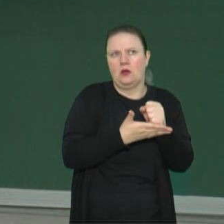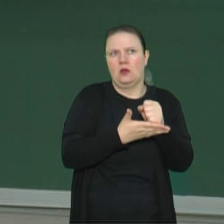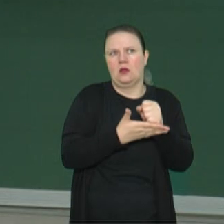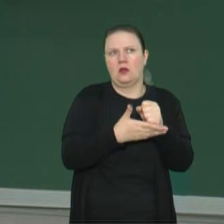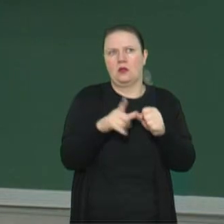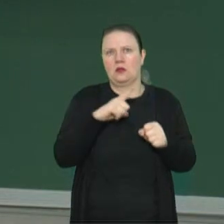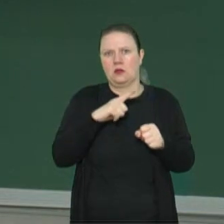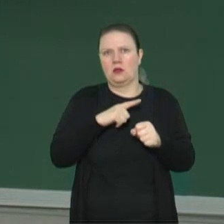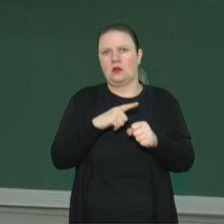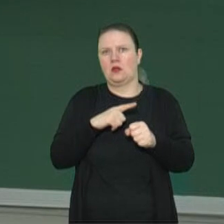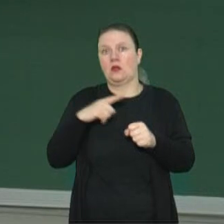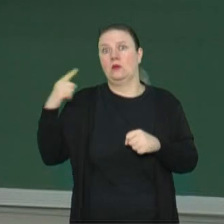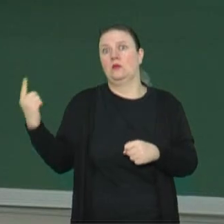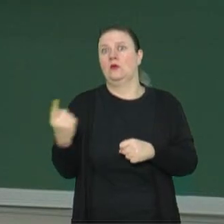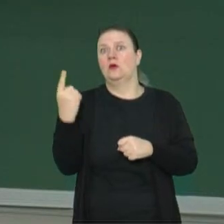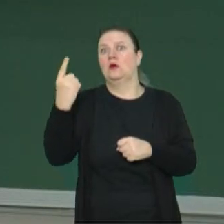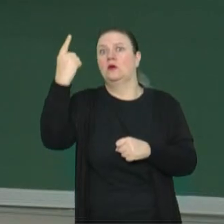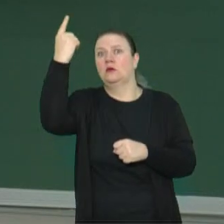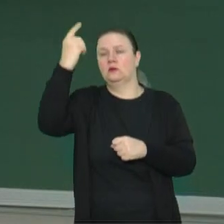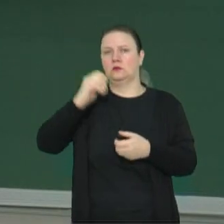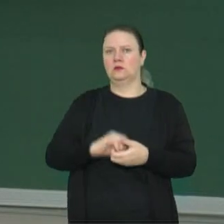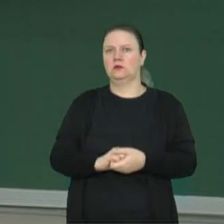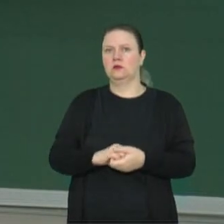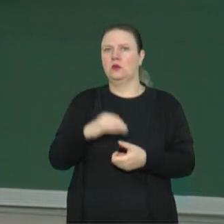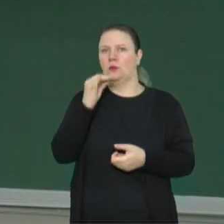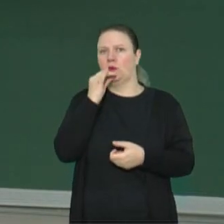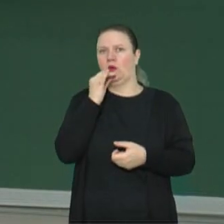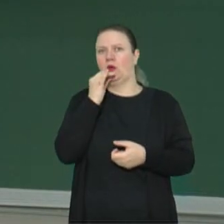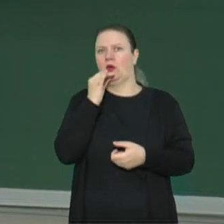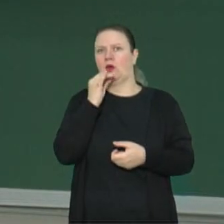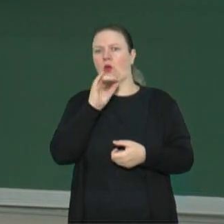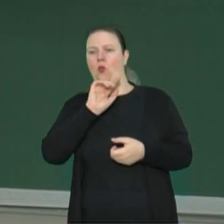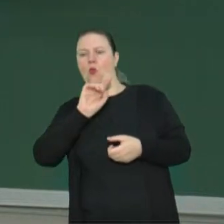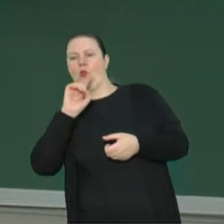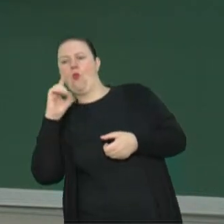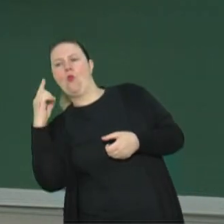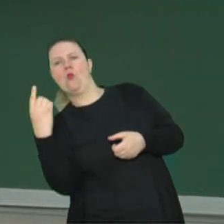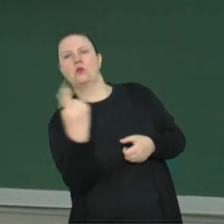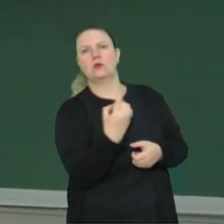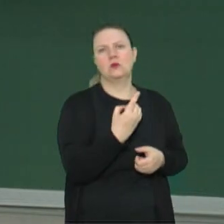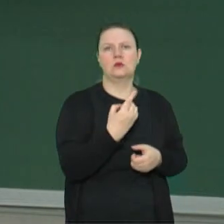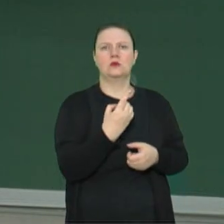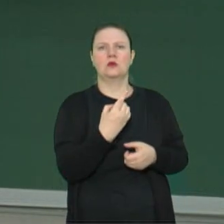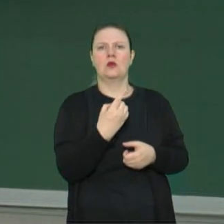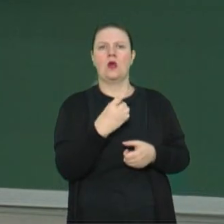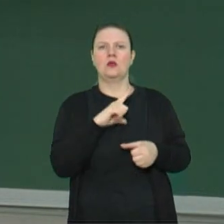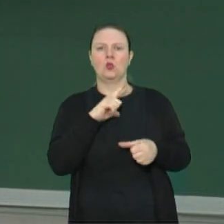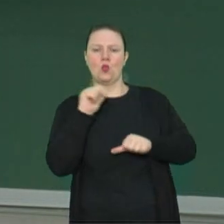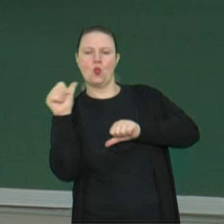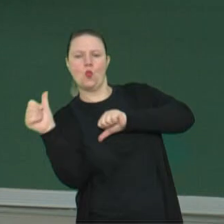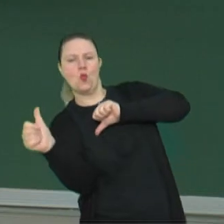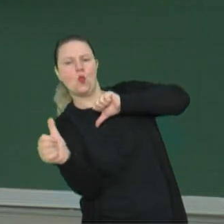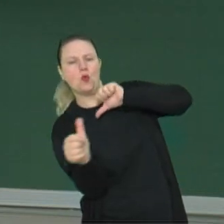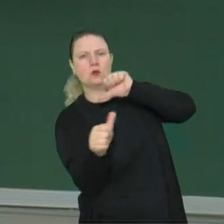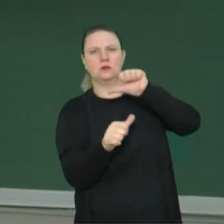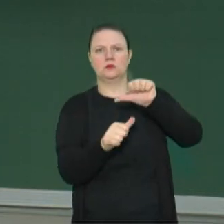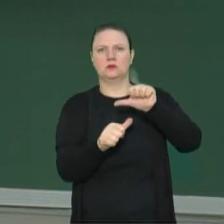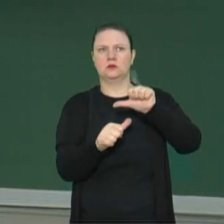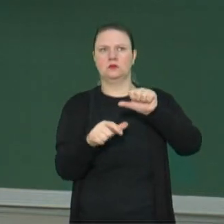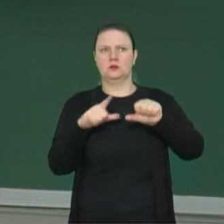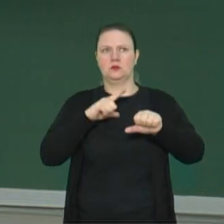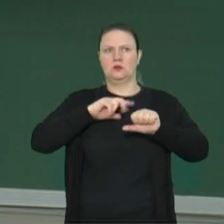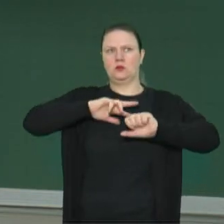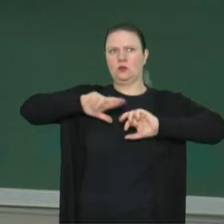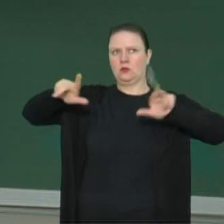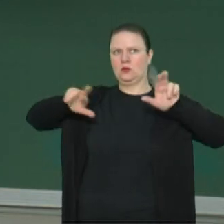paredes, situações de negativa. Então quando vira o corpo é chamado de negativa no meio, né, de escaladas, né? Então temos várias situações